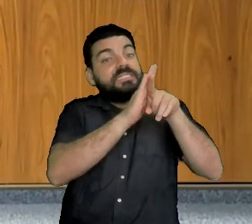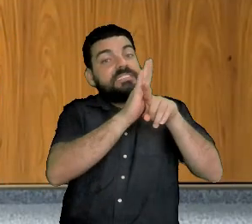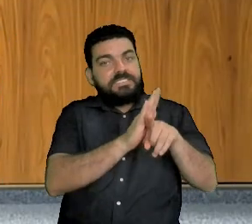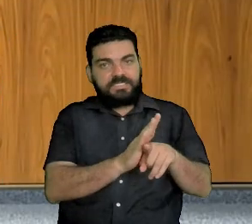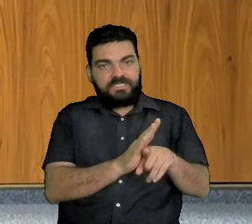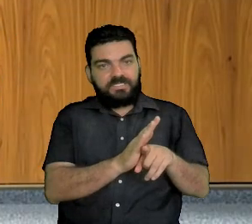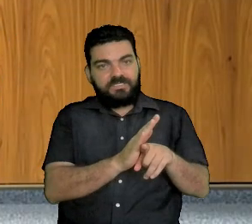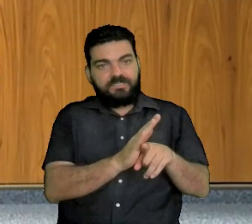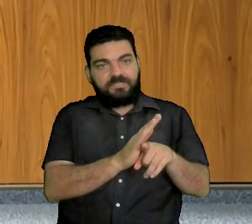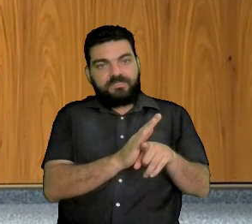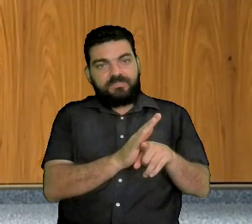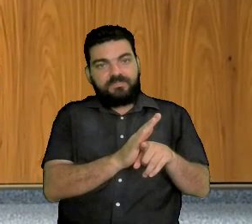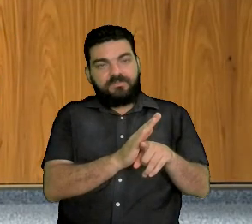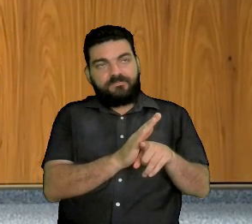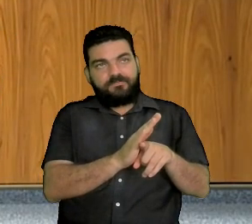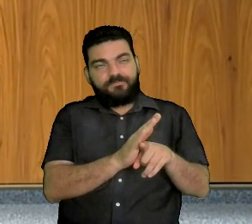são